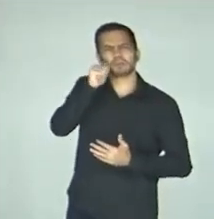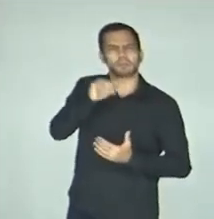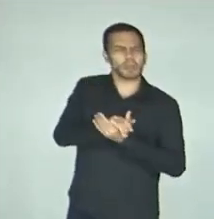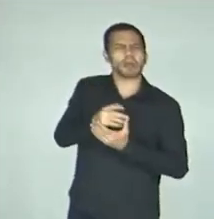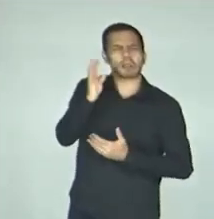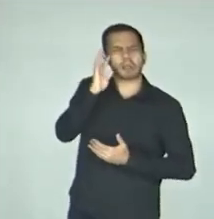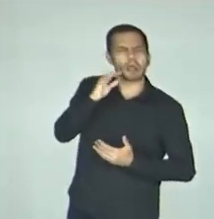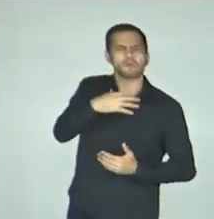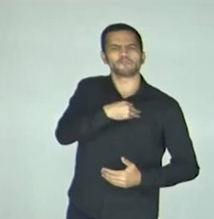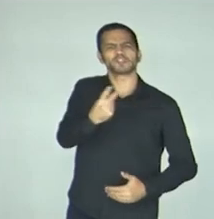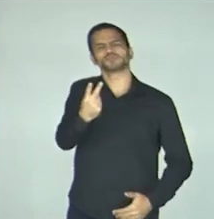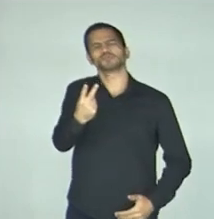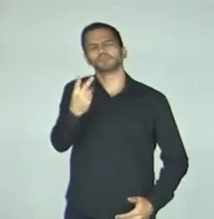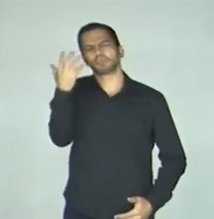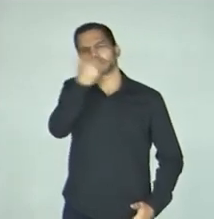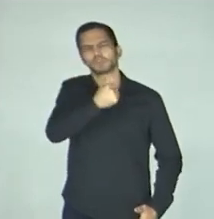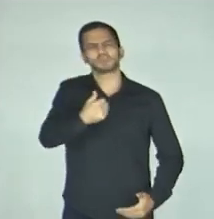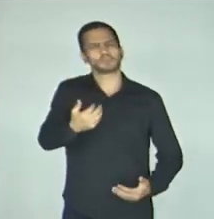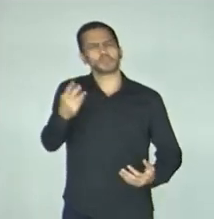mulher legal duas filhas bonita